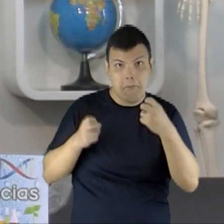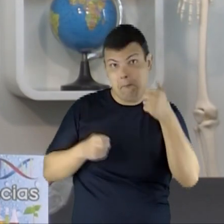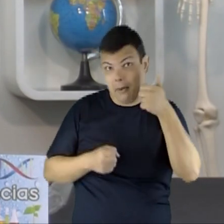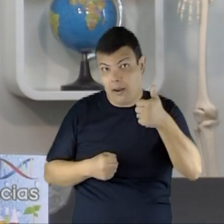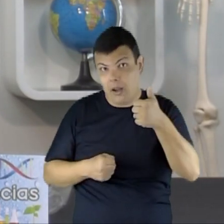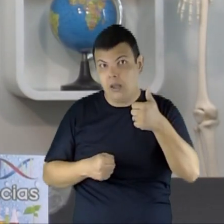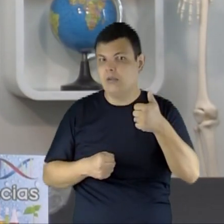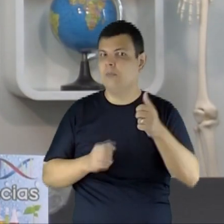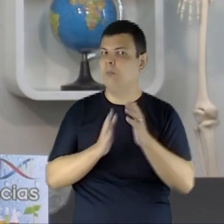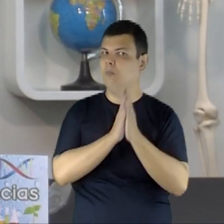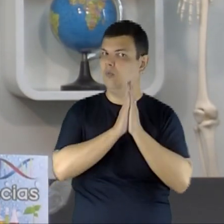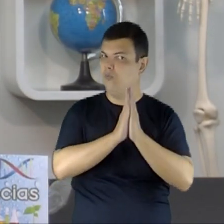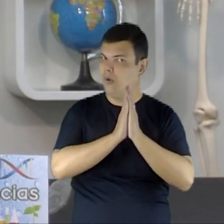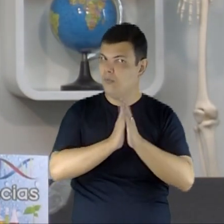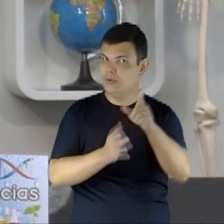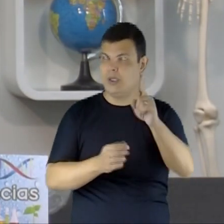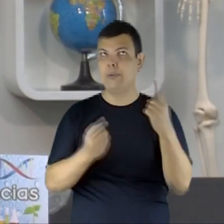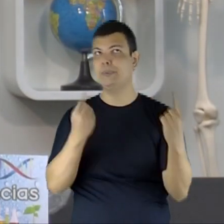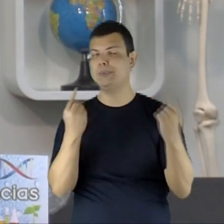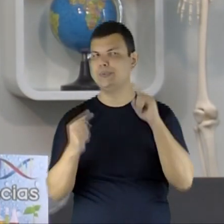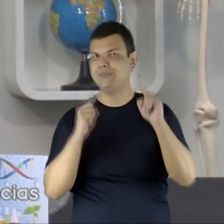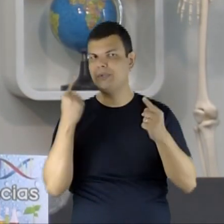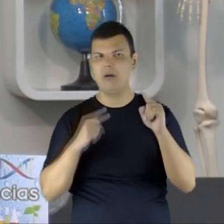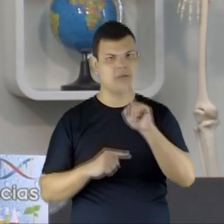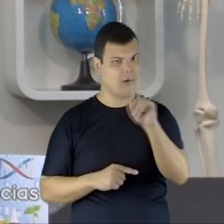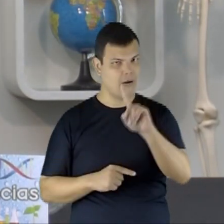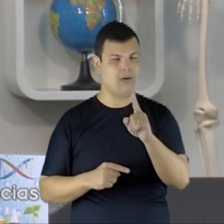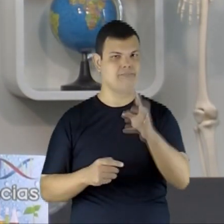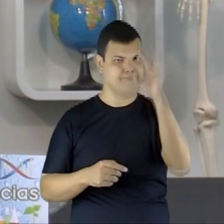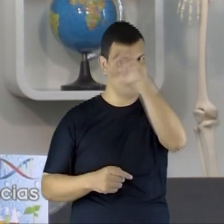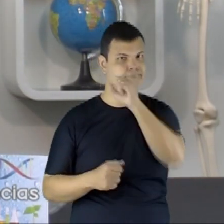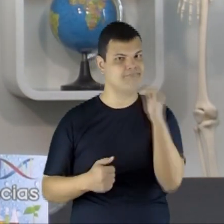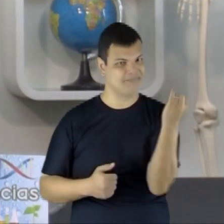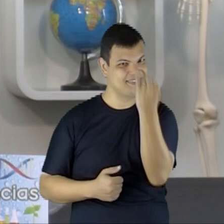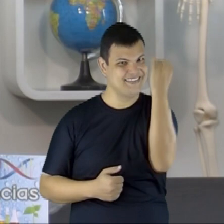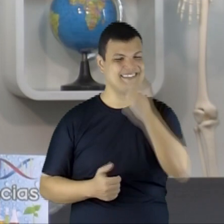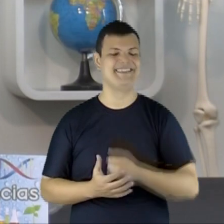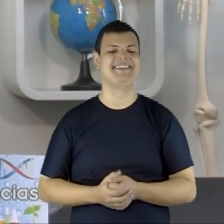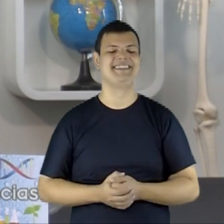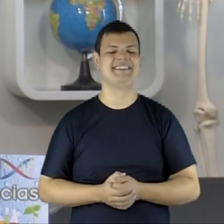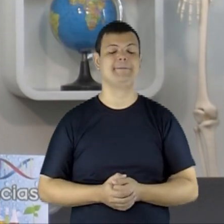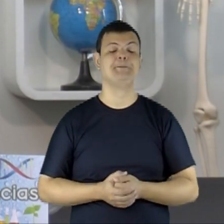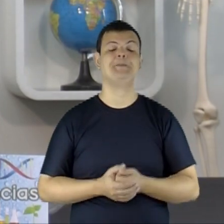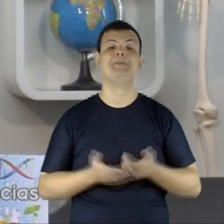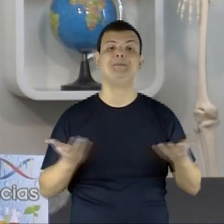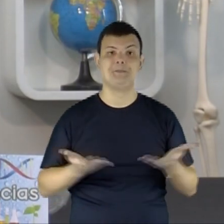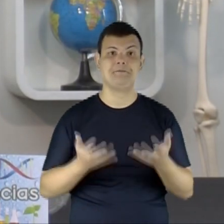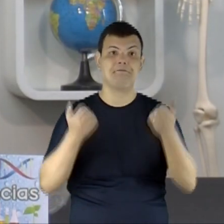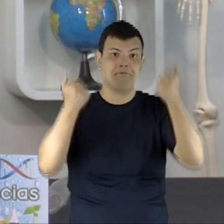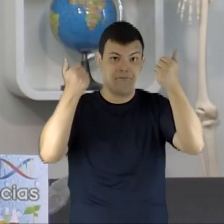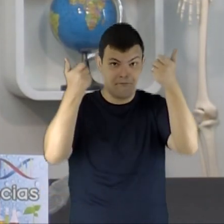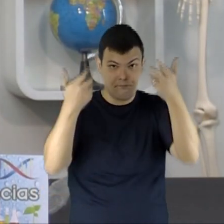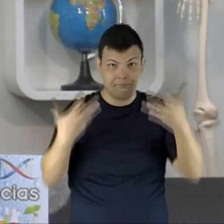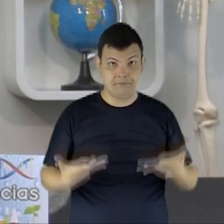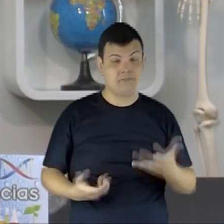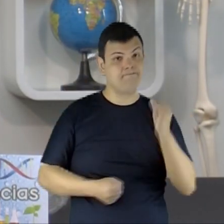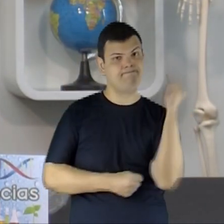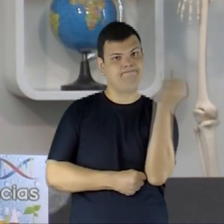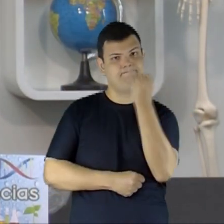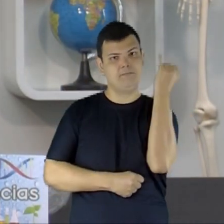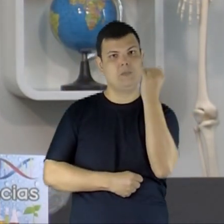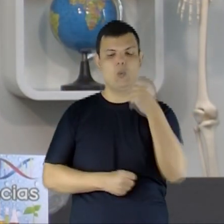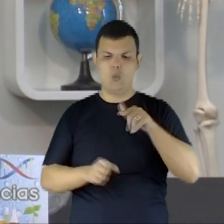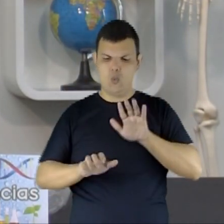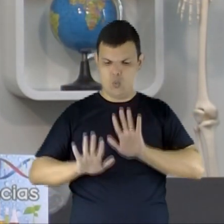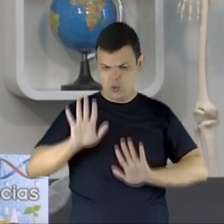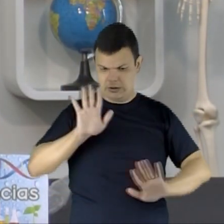Por favor, hein? Não quero ninguém com dúvidas, tá? Então agora a gente vai continuar falando sobre a importância da gente